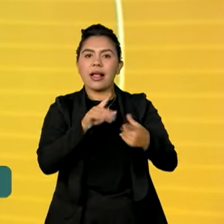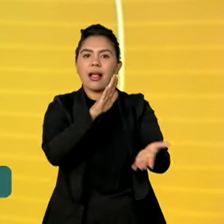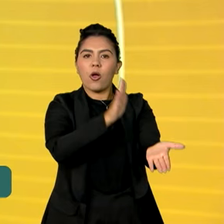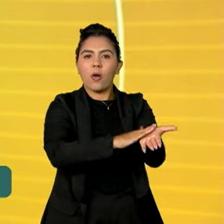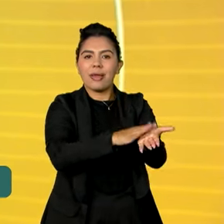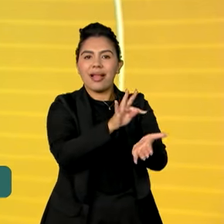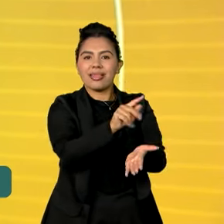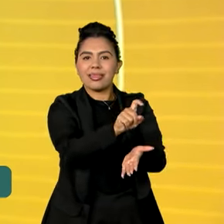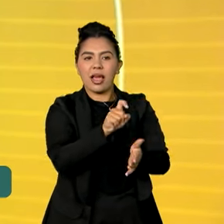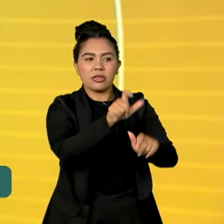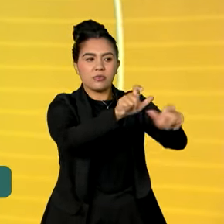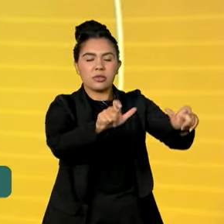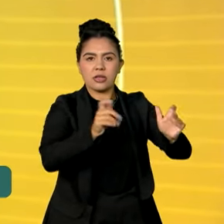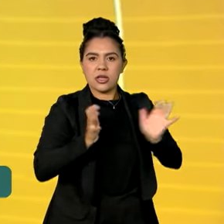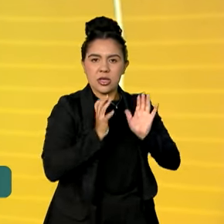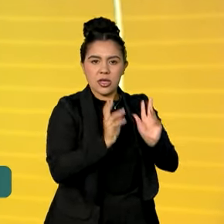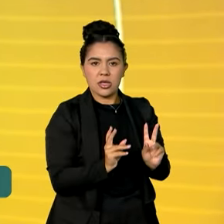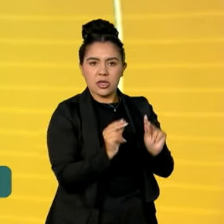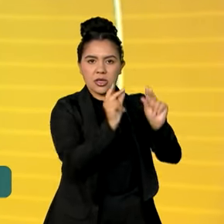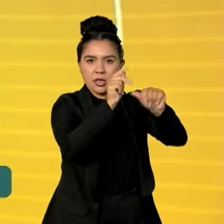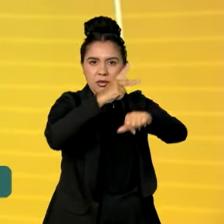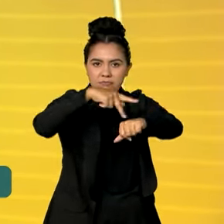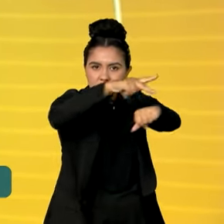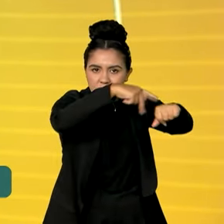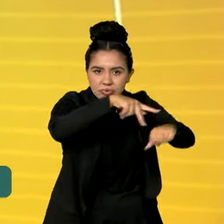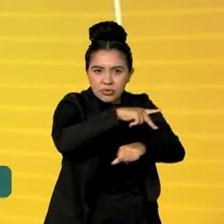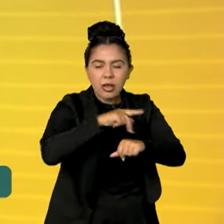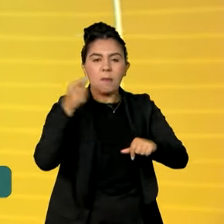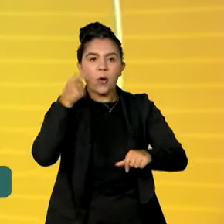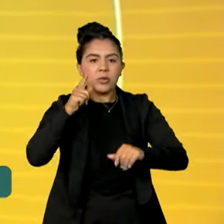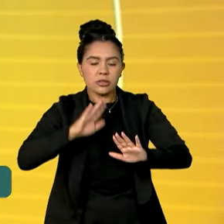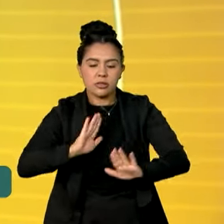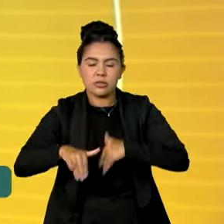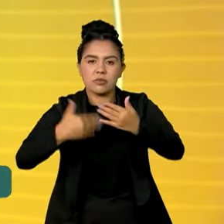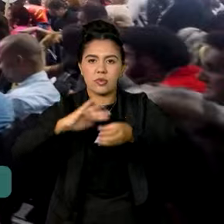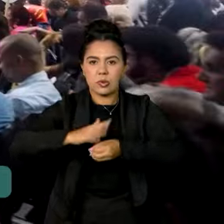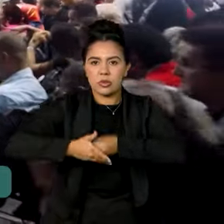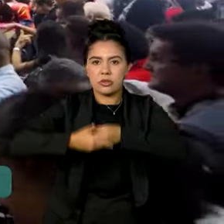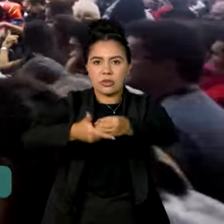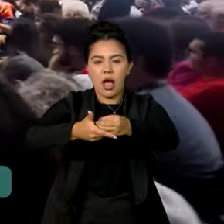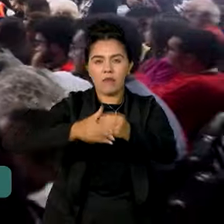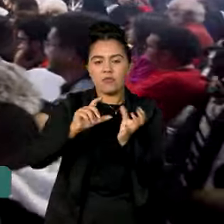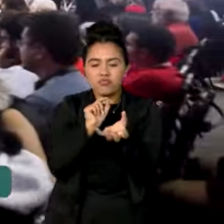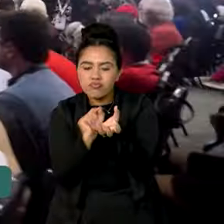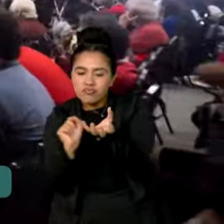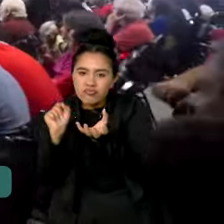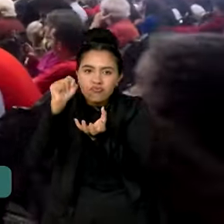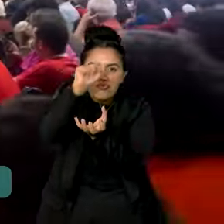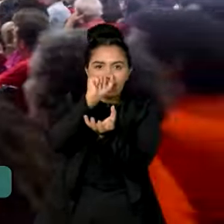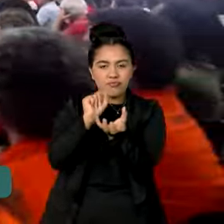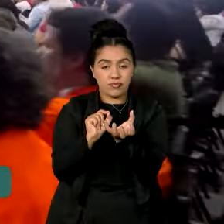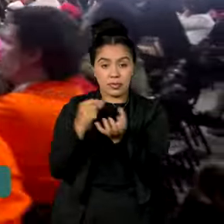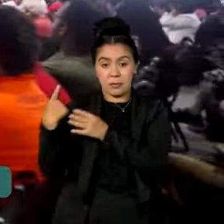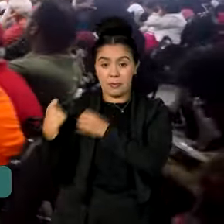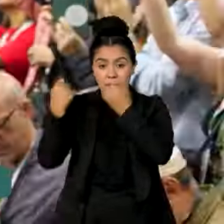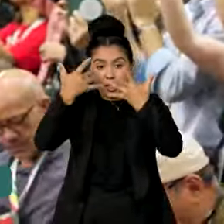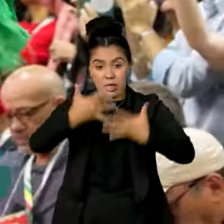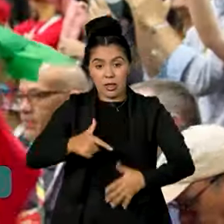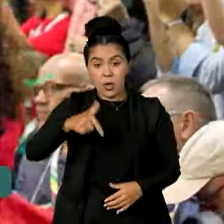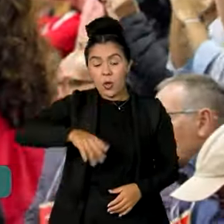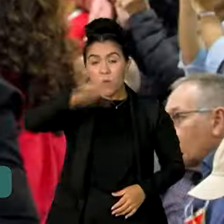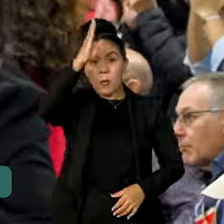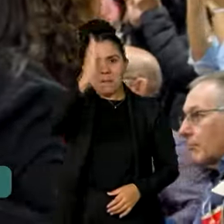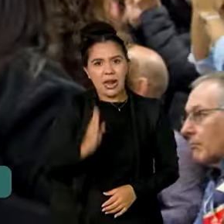super-ricos para financiar o desenvolvimento sustentável ao redor do mundo. O Brasil realizou o G20 mais plural